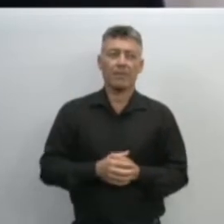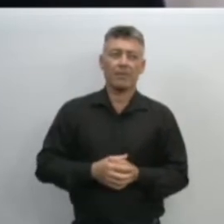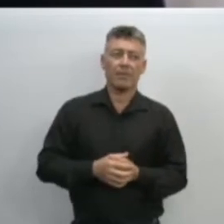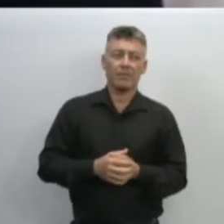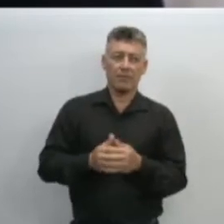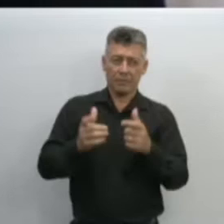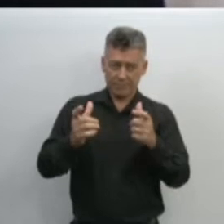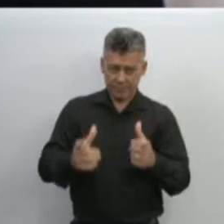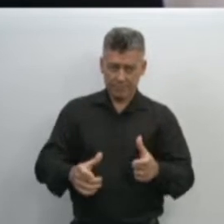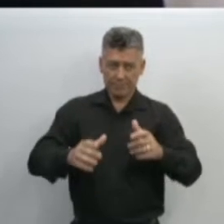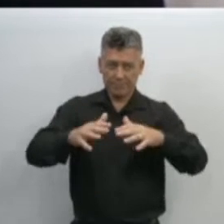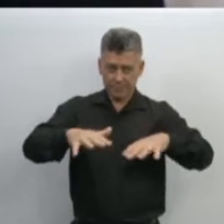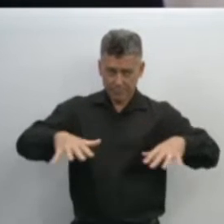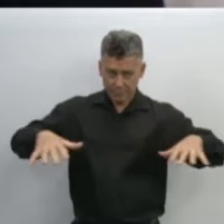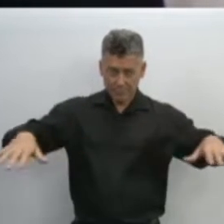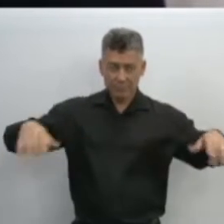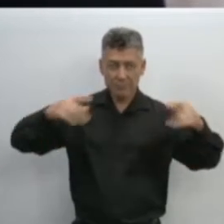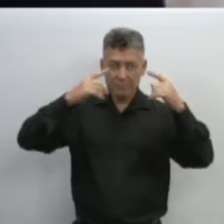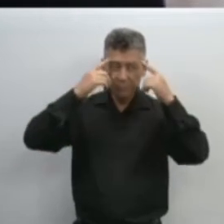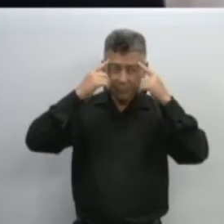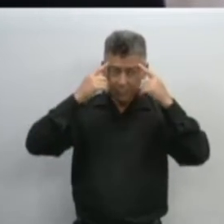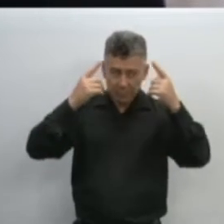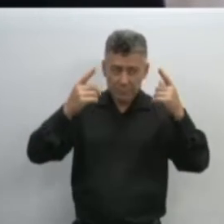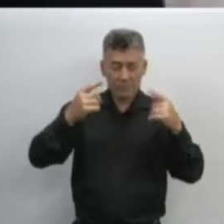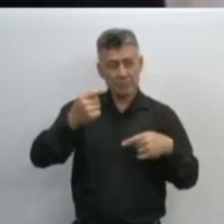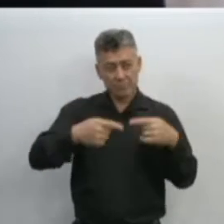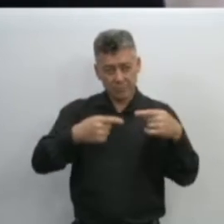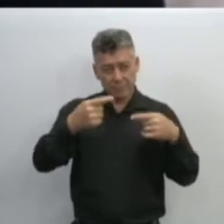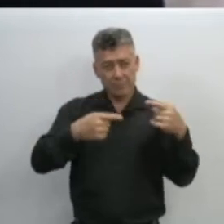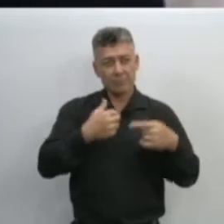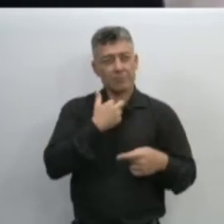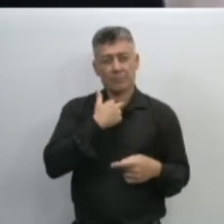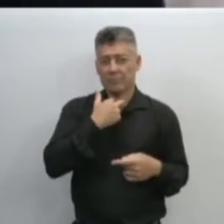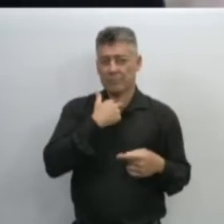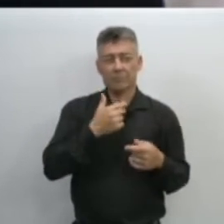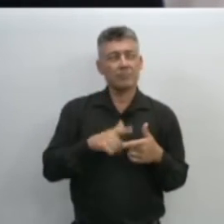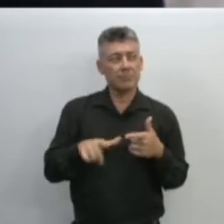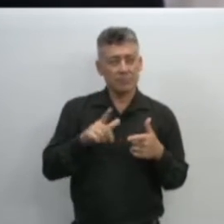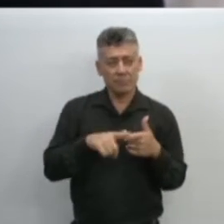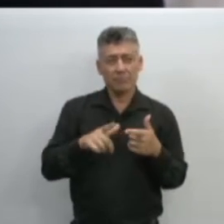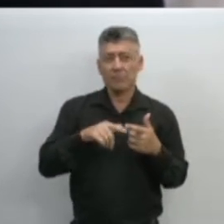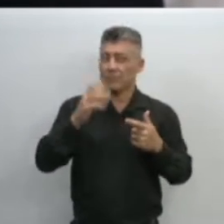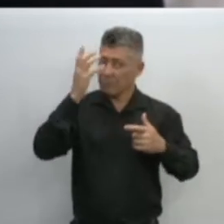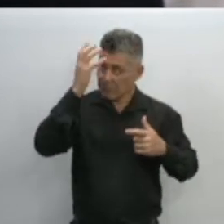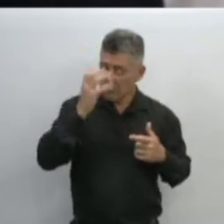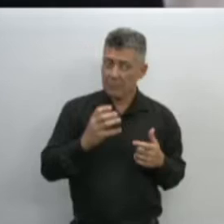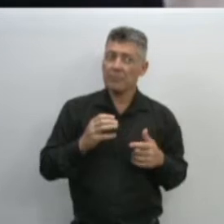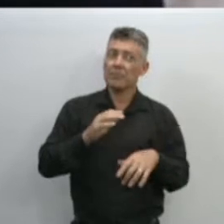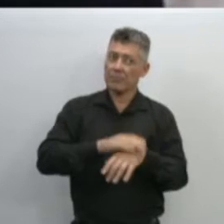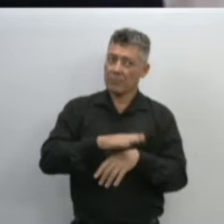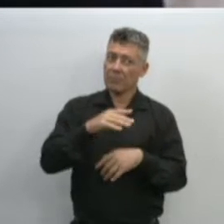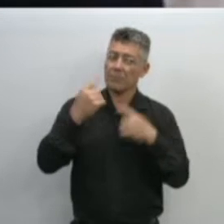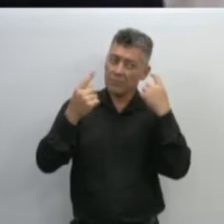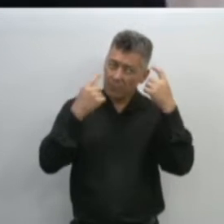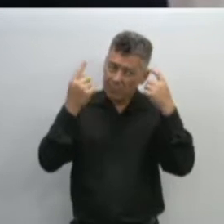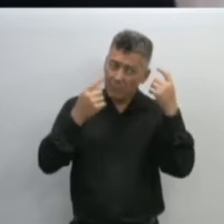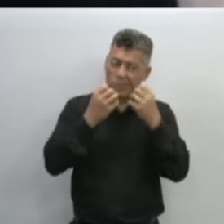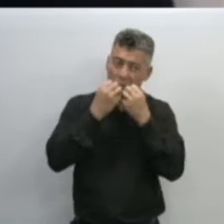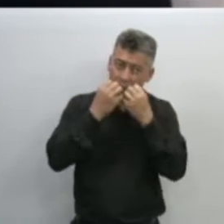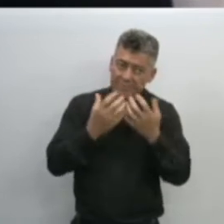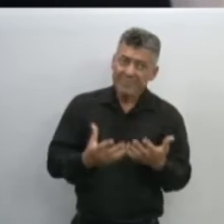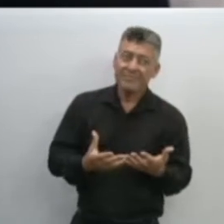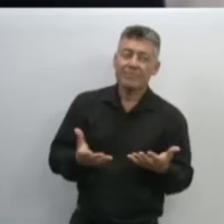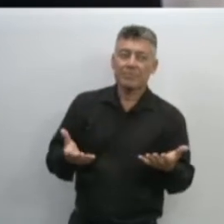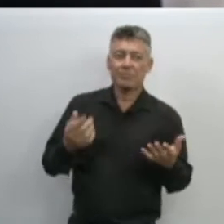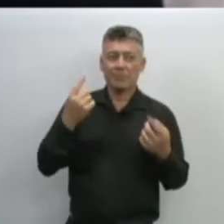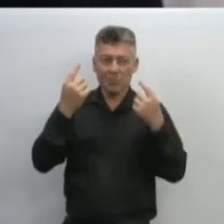na praia, da forma como está sendo pensada, sem muita discussão, pode trazer problemas graves. O movimento é muito preocupado, eu expresso aqui